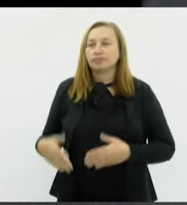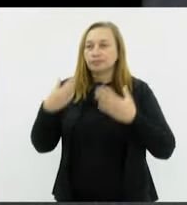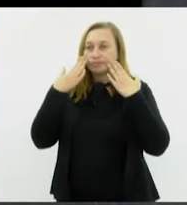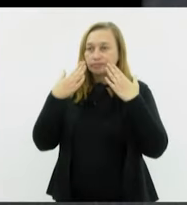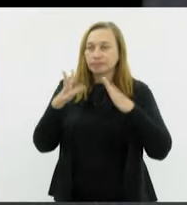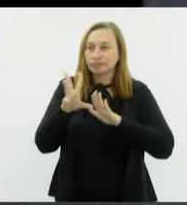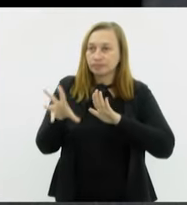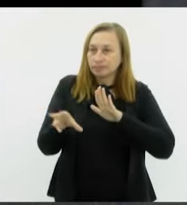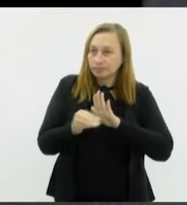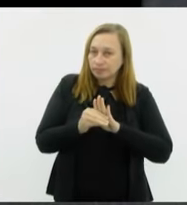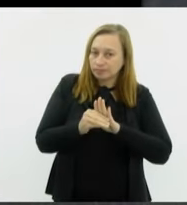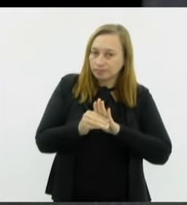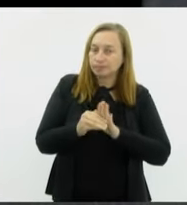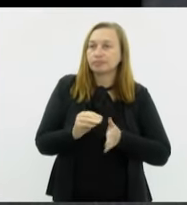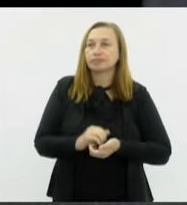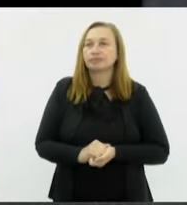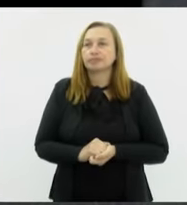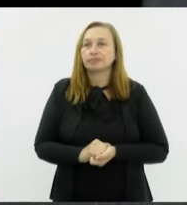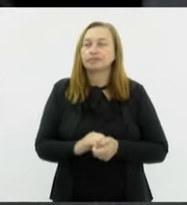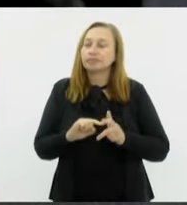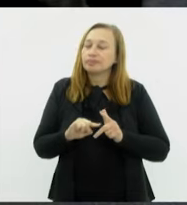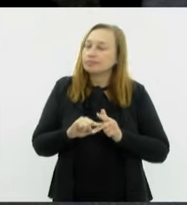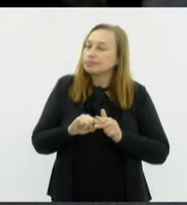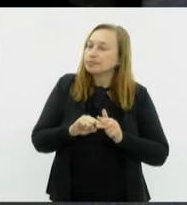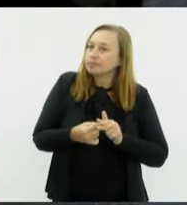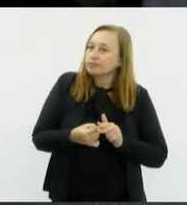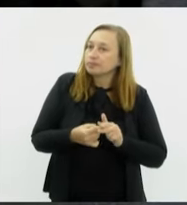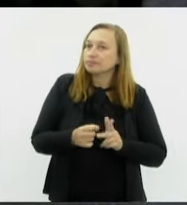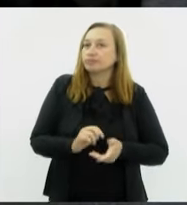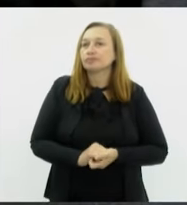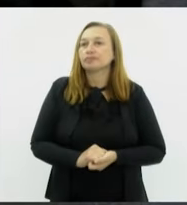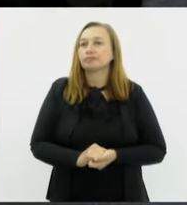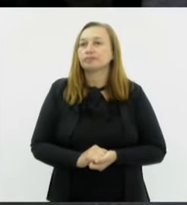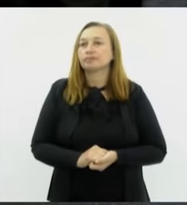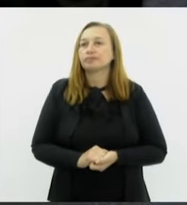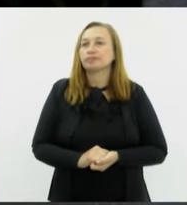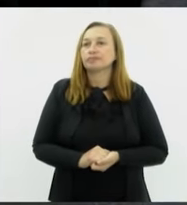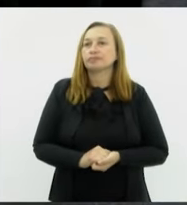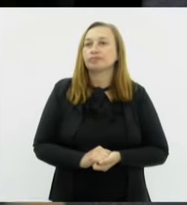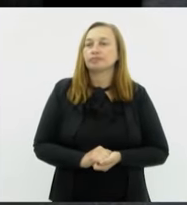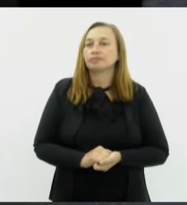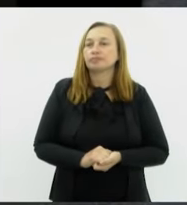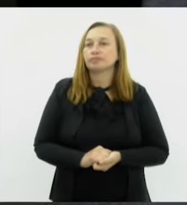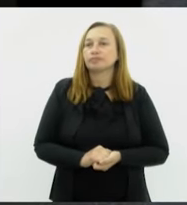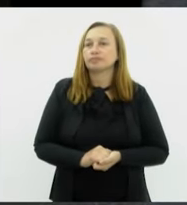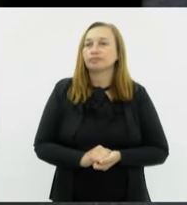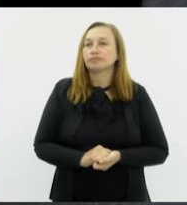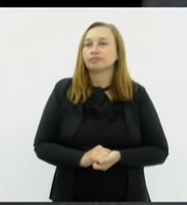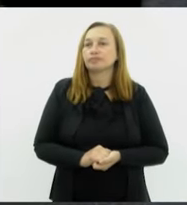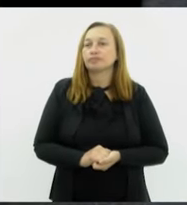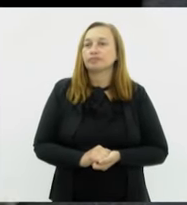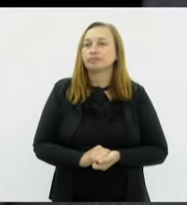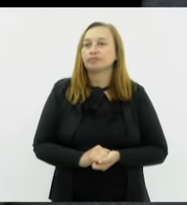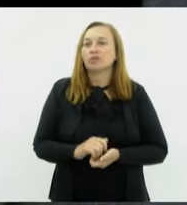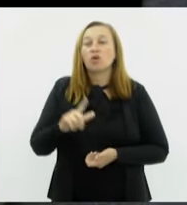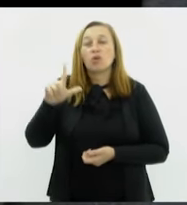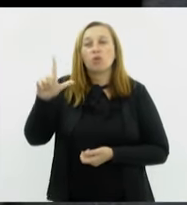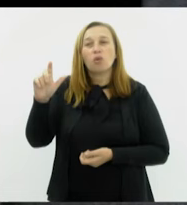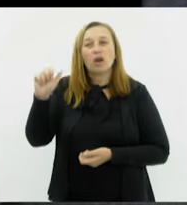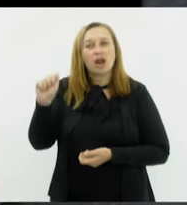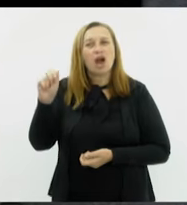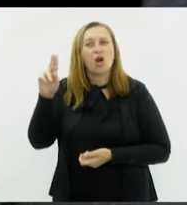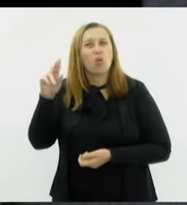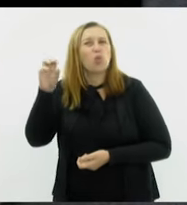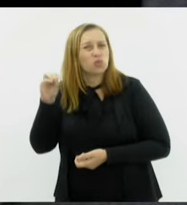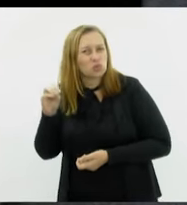emenda que alterava as especificações do laudo. Não